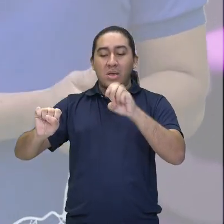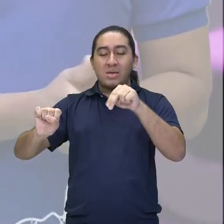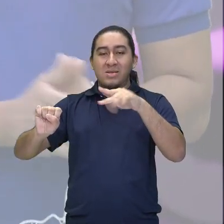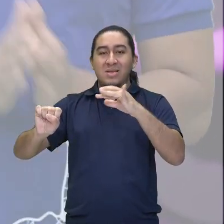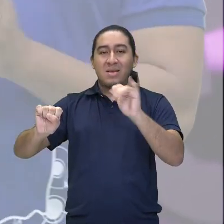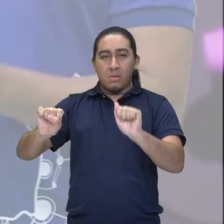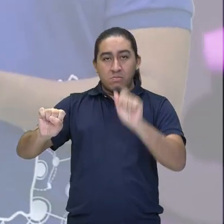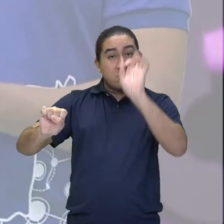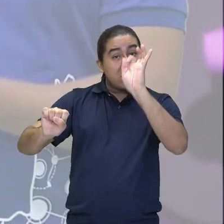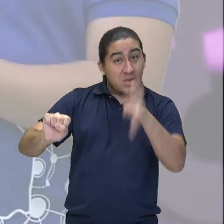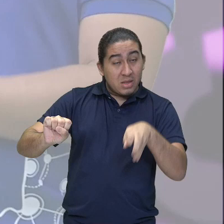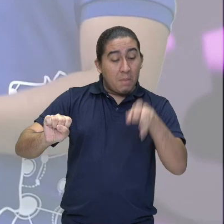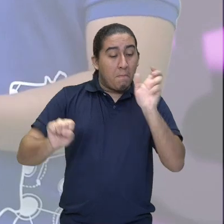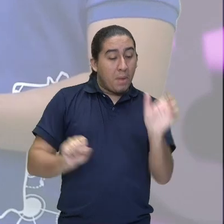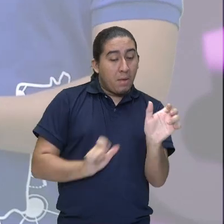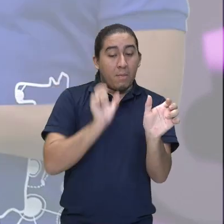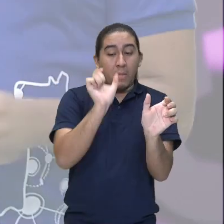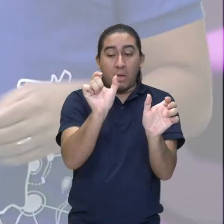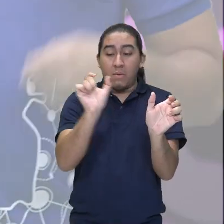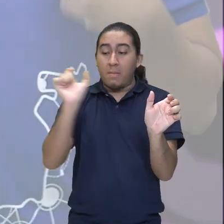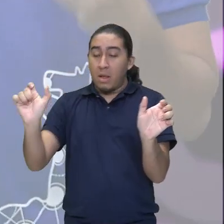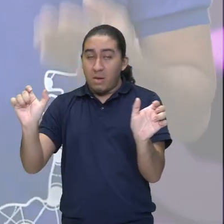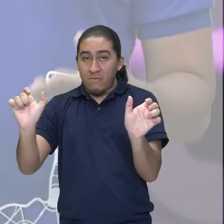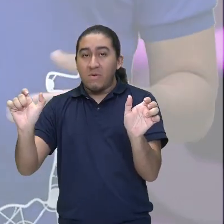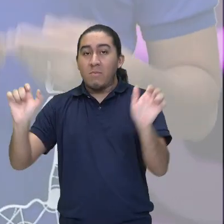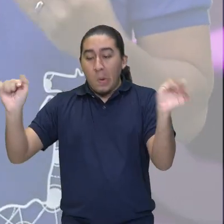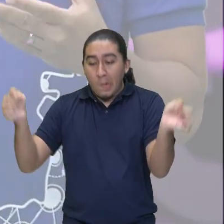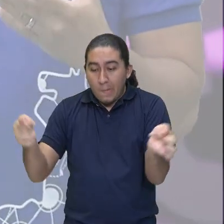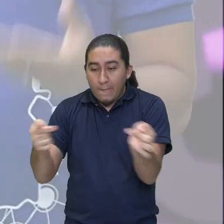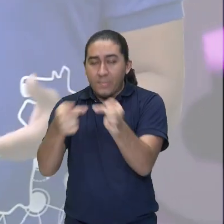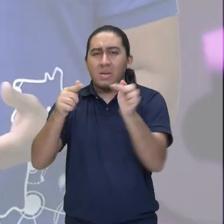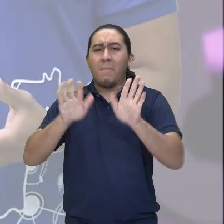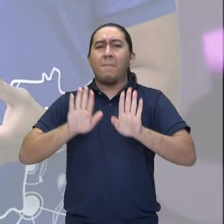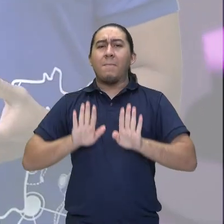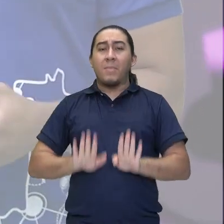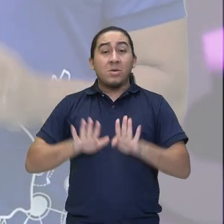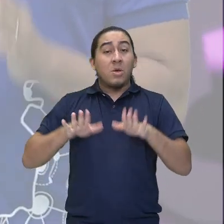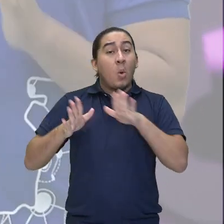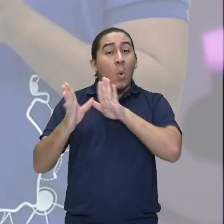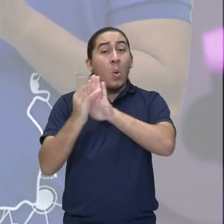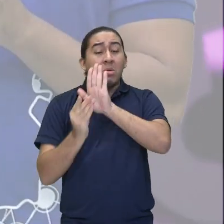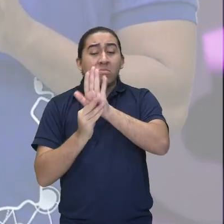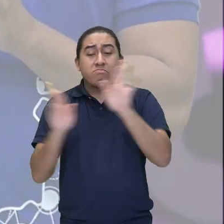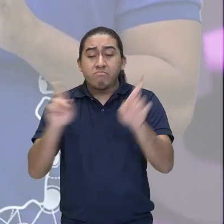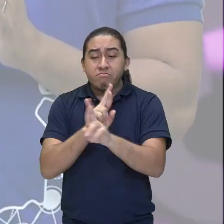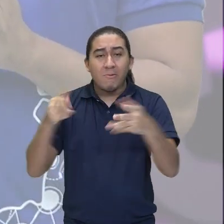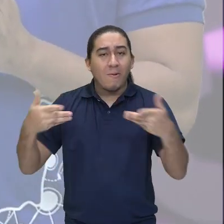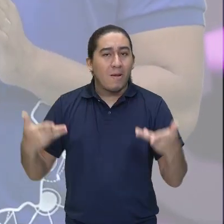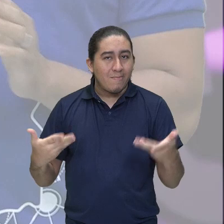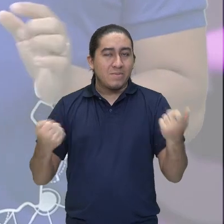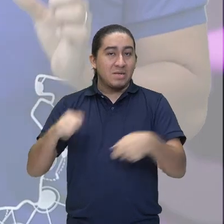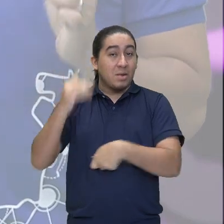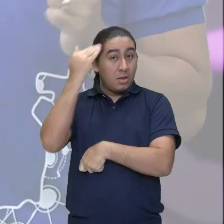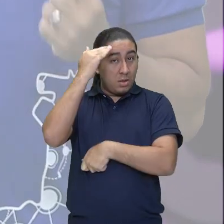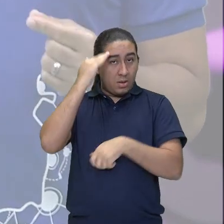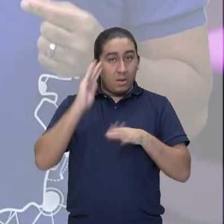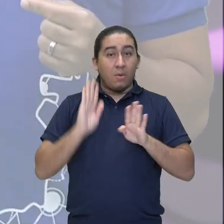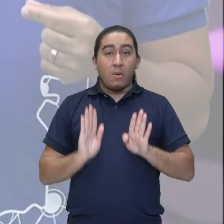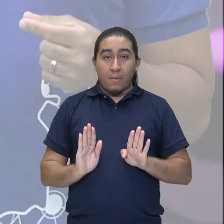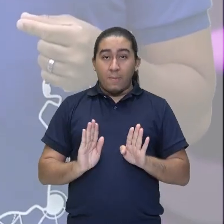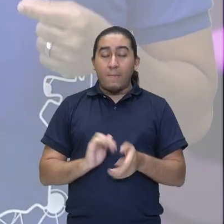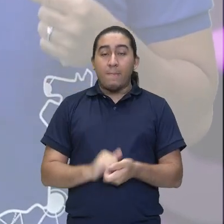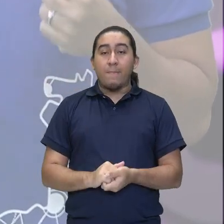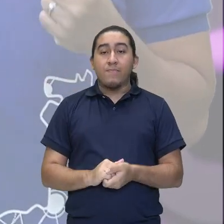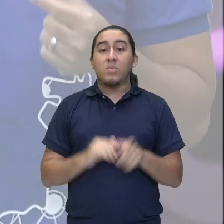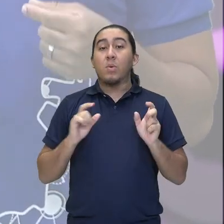o que é base, o que é expoente e o que é potência. E o que é que isso tem a ver, professor? Tenho que entender o seguinte: o que é